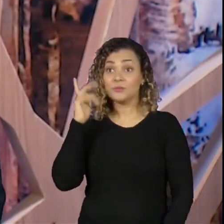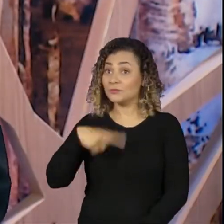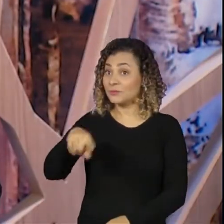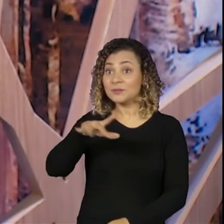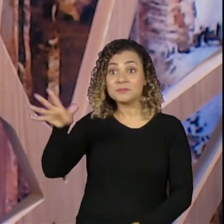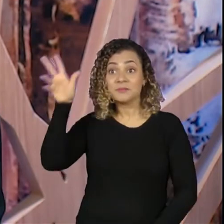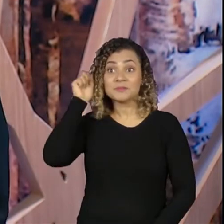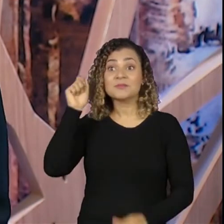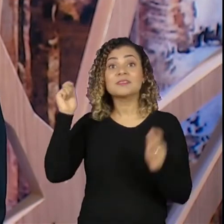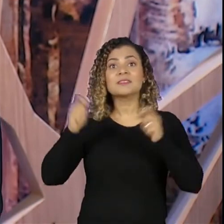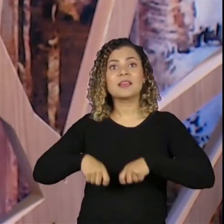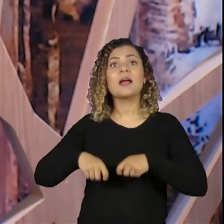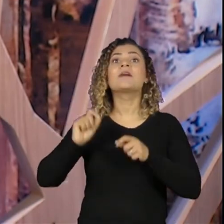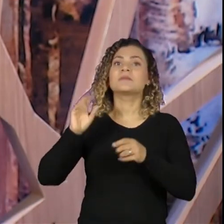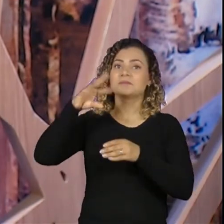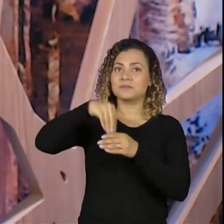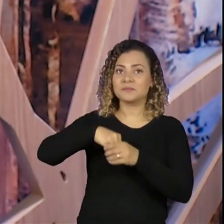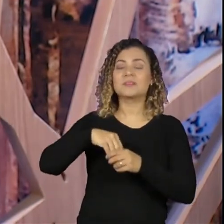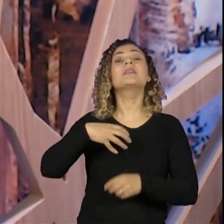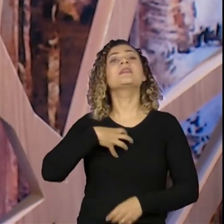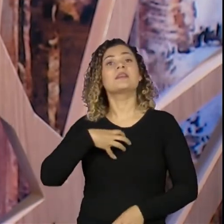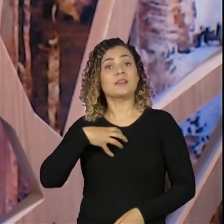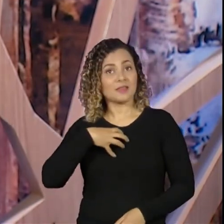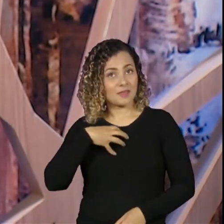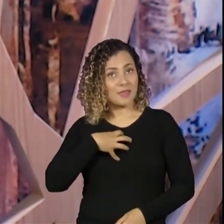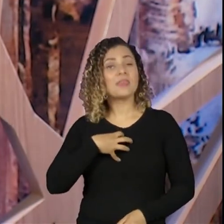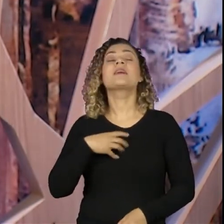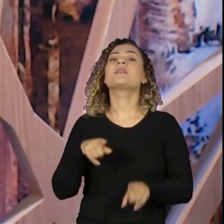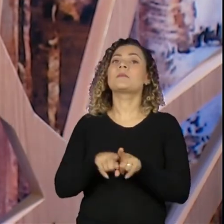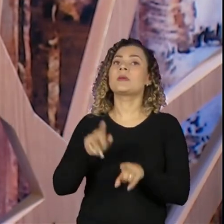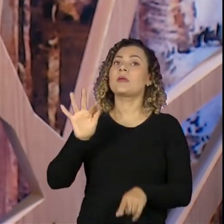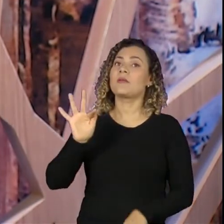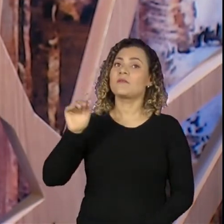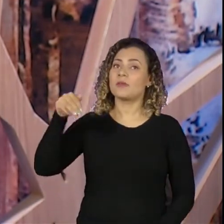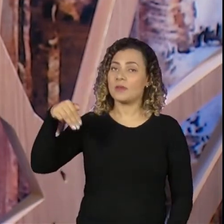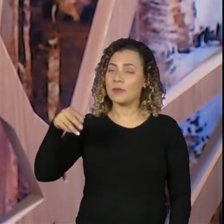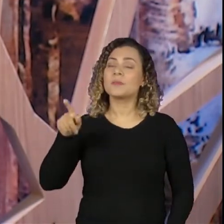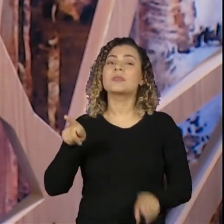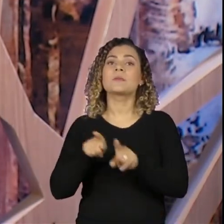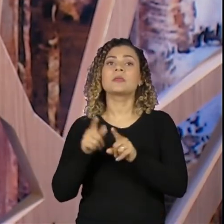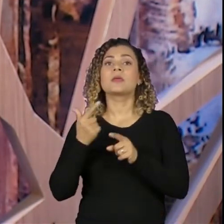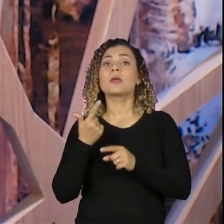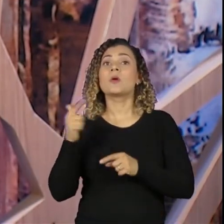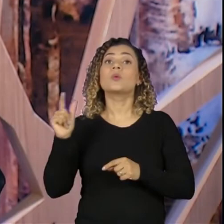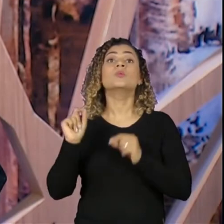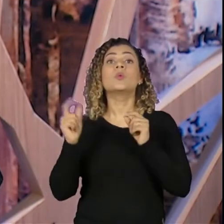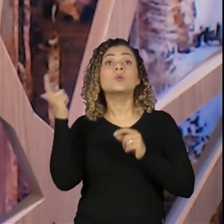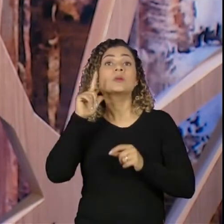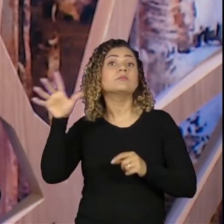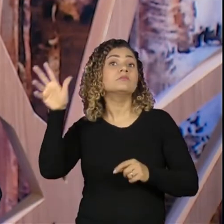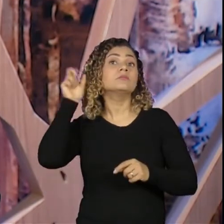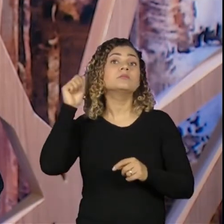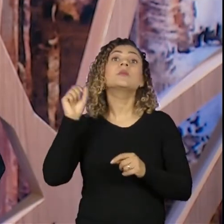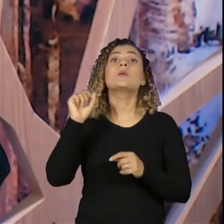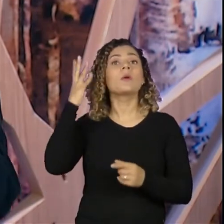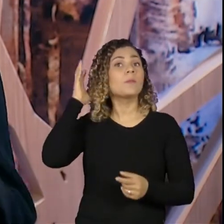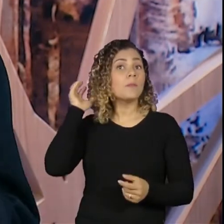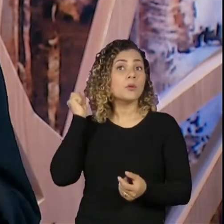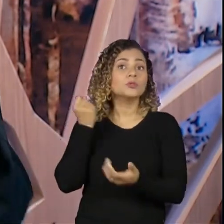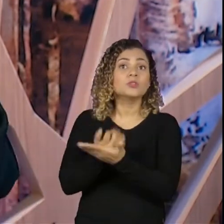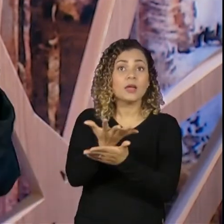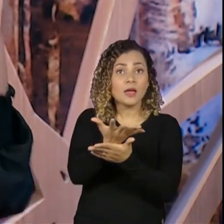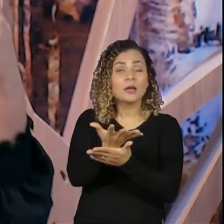muito massa, como dizem lá na Bahia, essa troca aqui de experiências com o Zalo, né? Enfim, a gente trocou bastante informação, falamos sobre algo que a